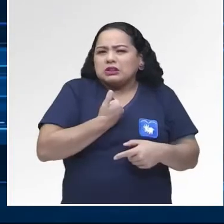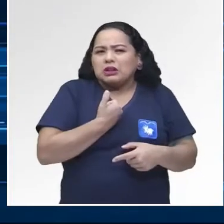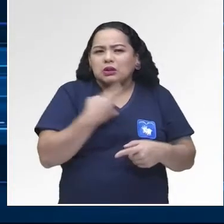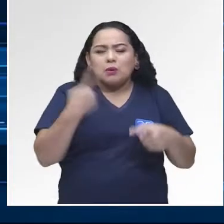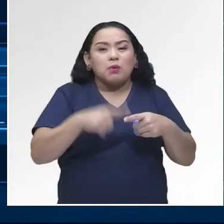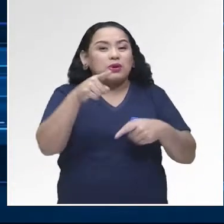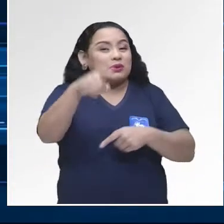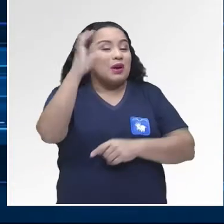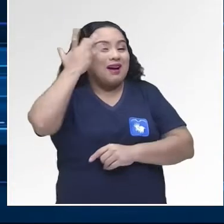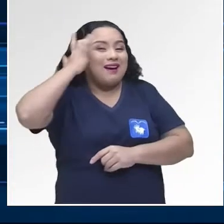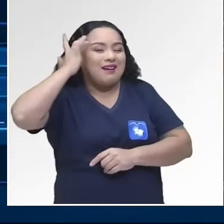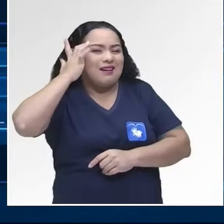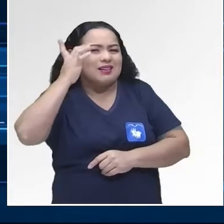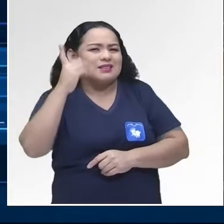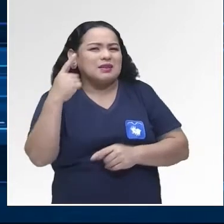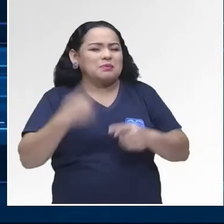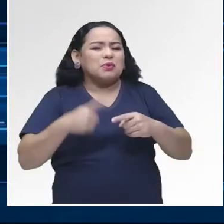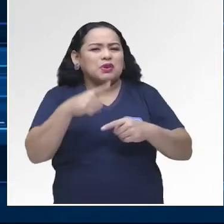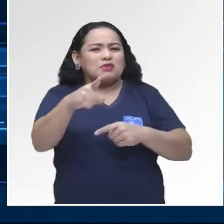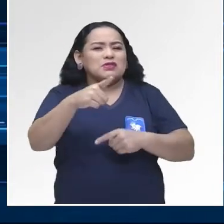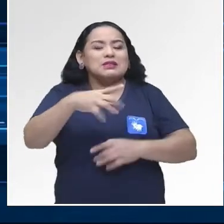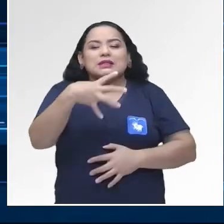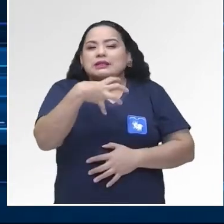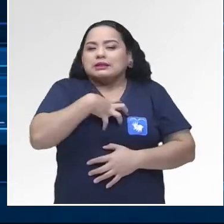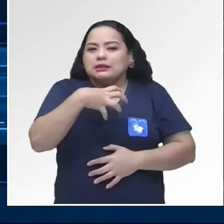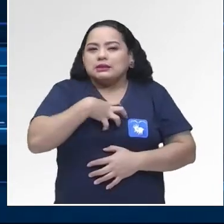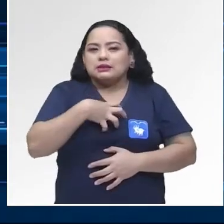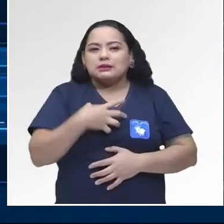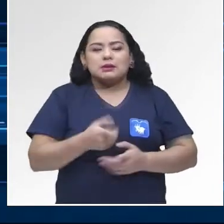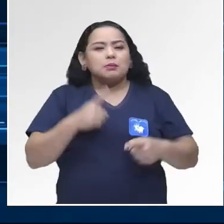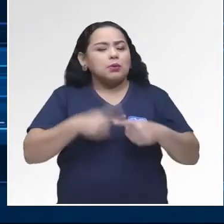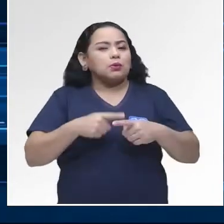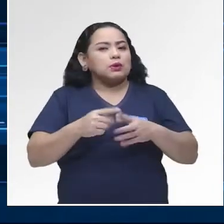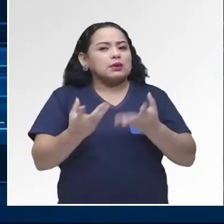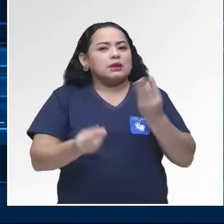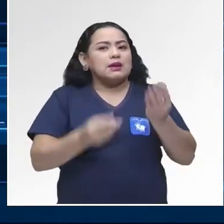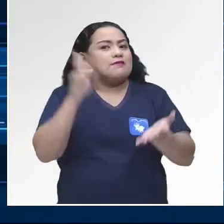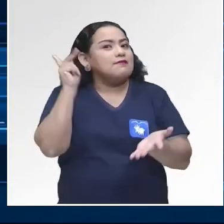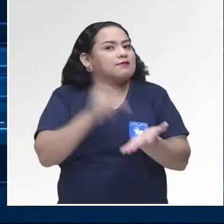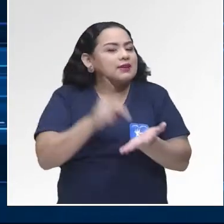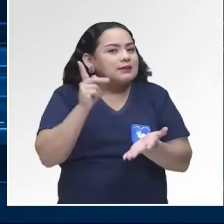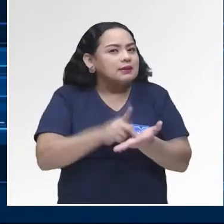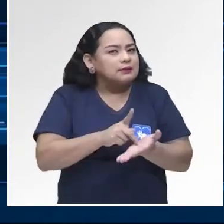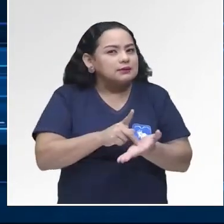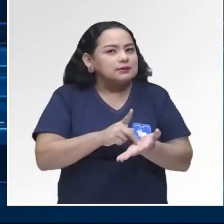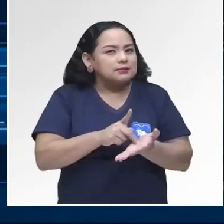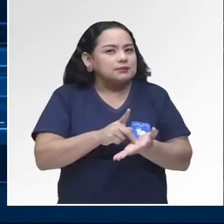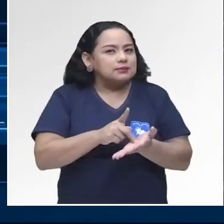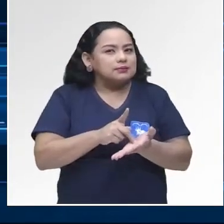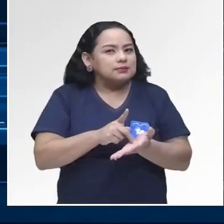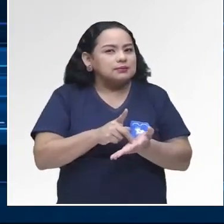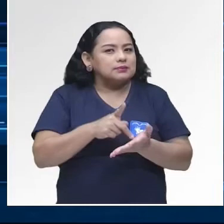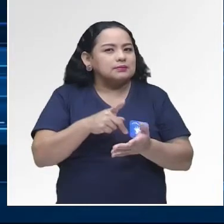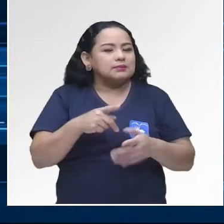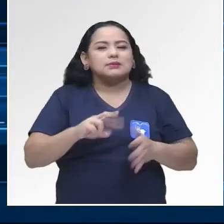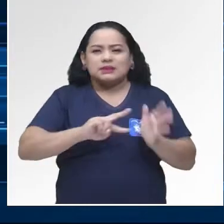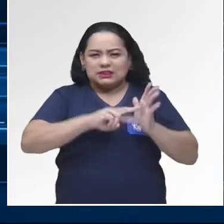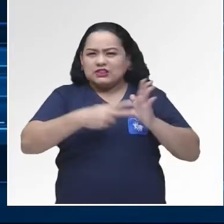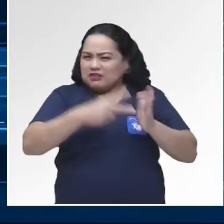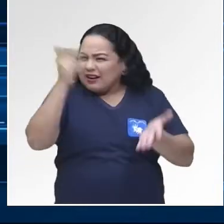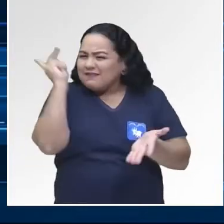você acha, e nem porque você sente, que a coisa é verdadeira, né? Que a coisa é